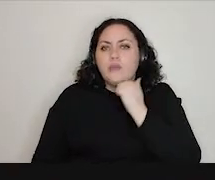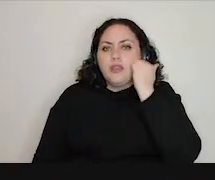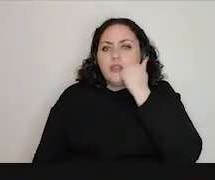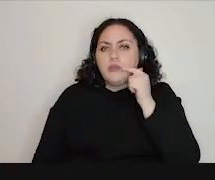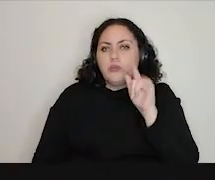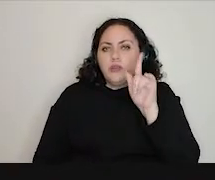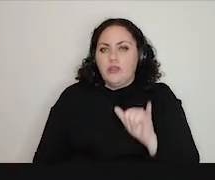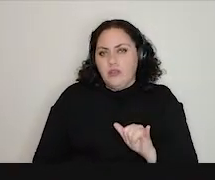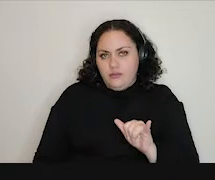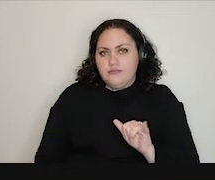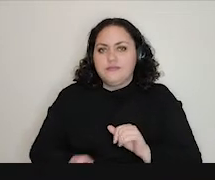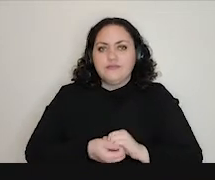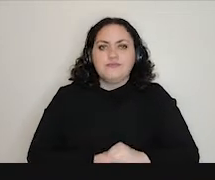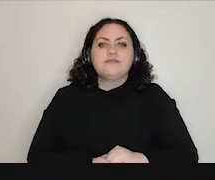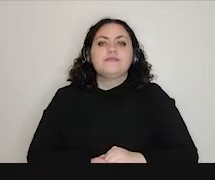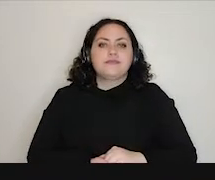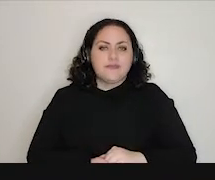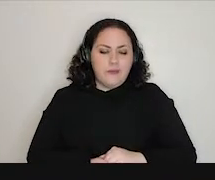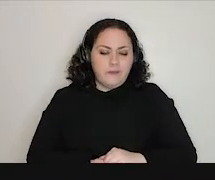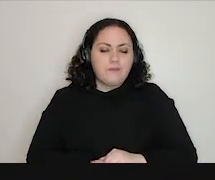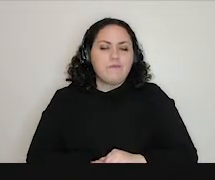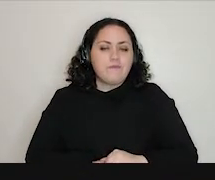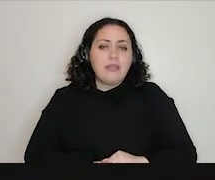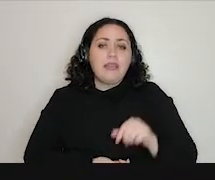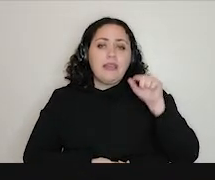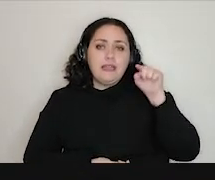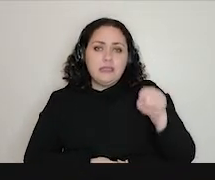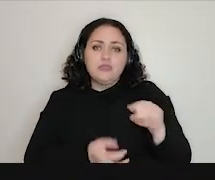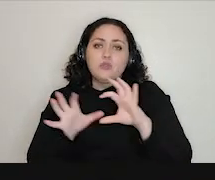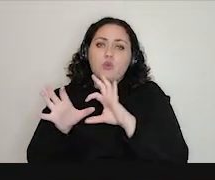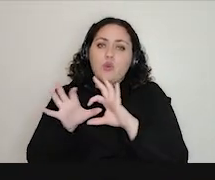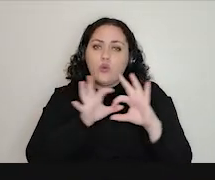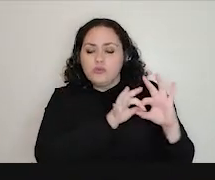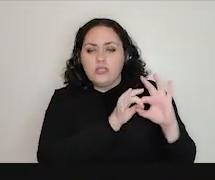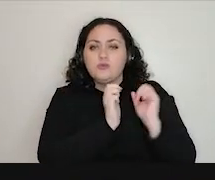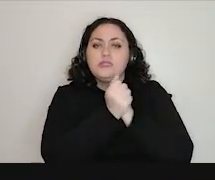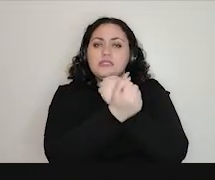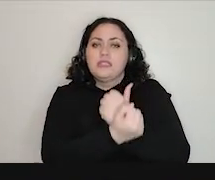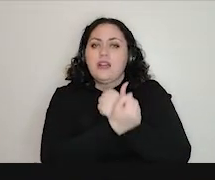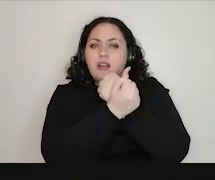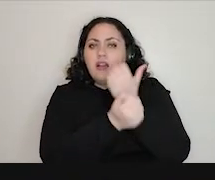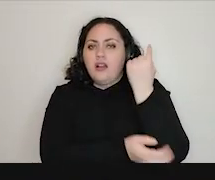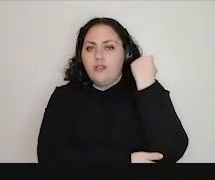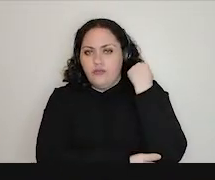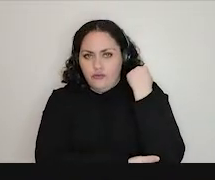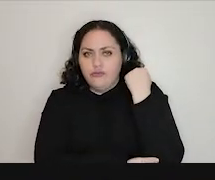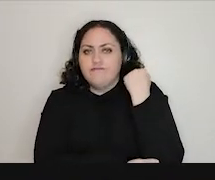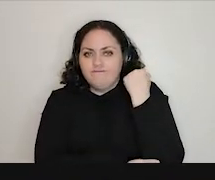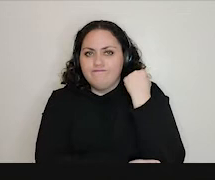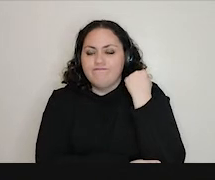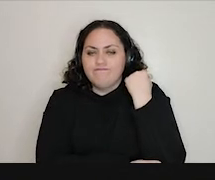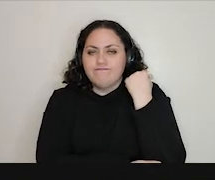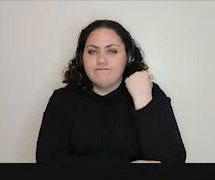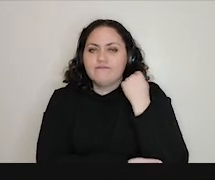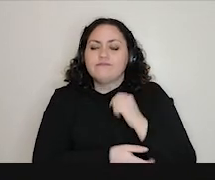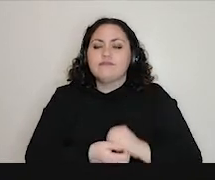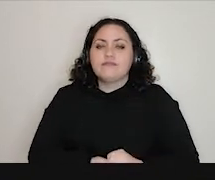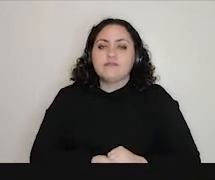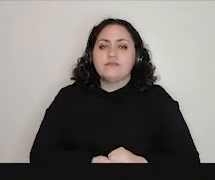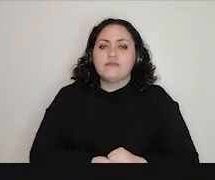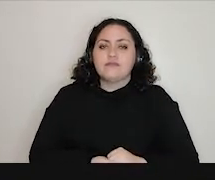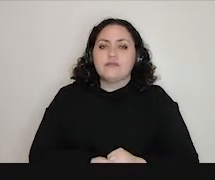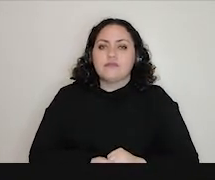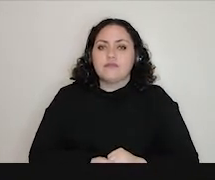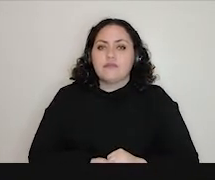a hipersexualização ela vem do contexto escravocrata, né? Então, o corpo